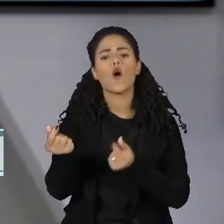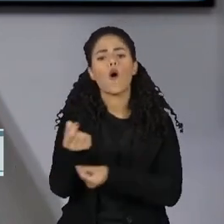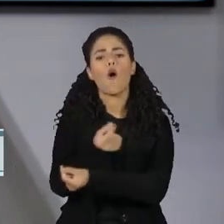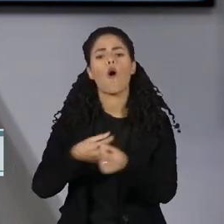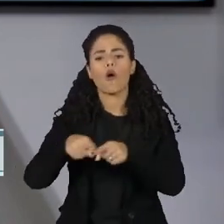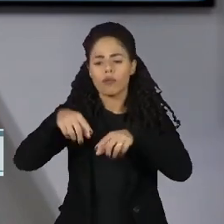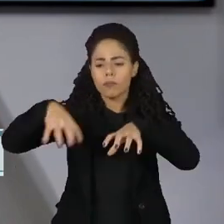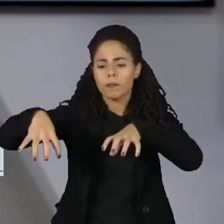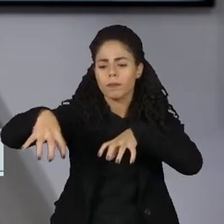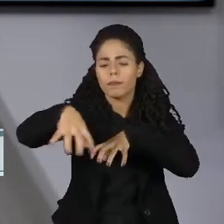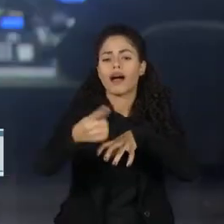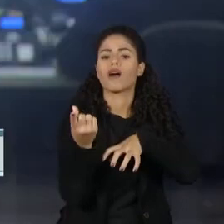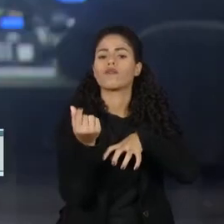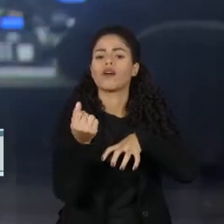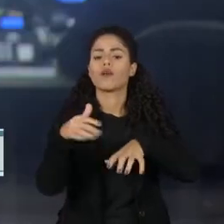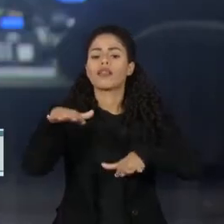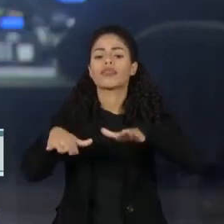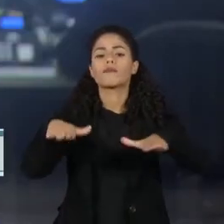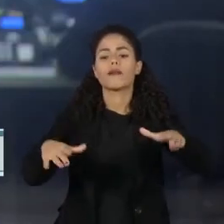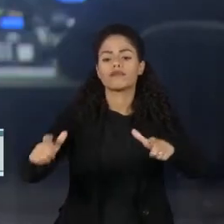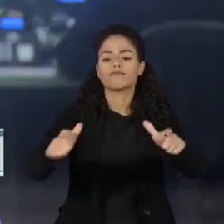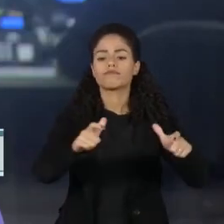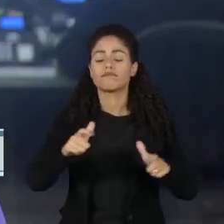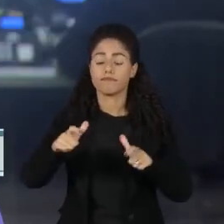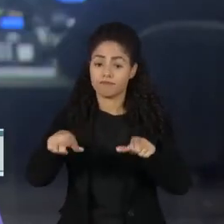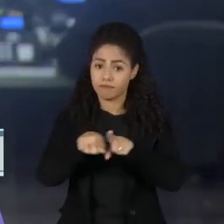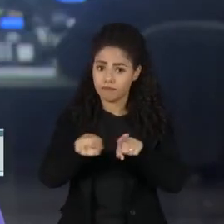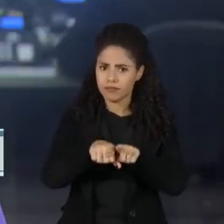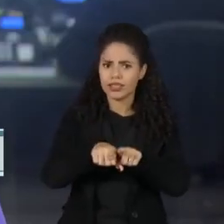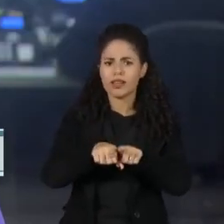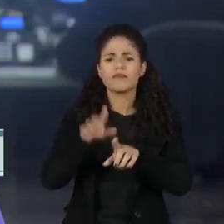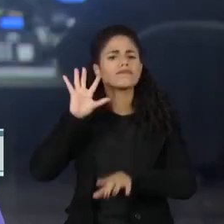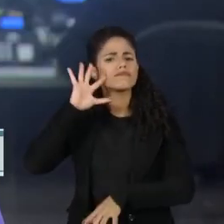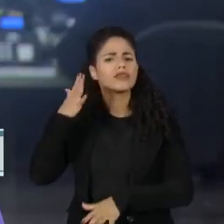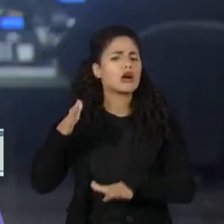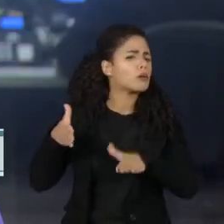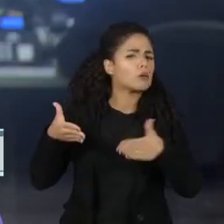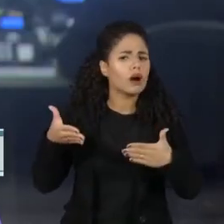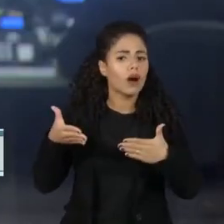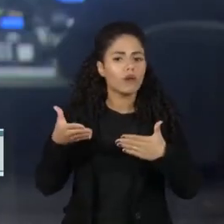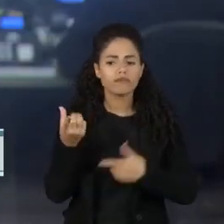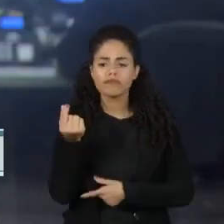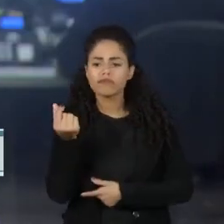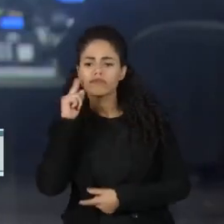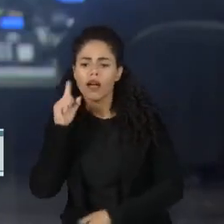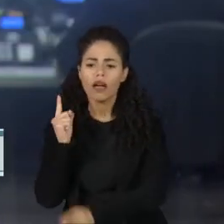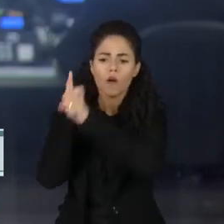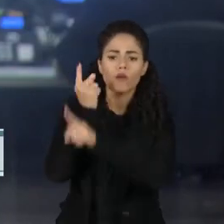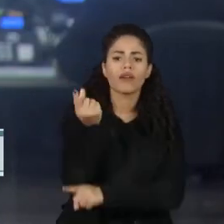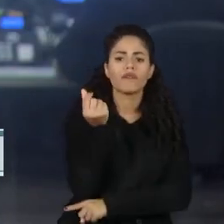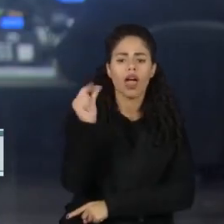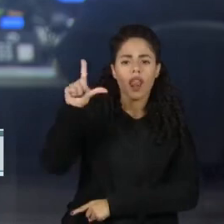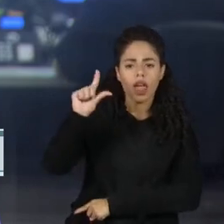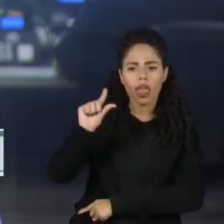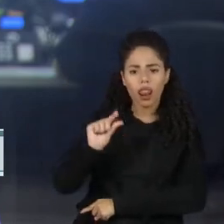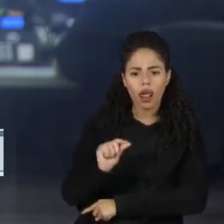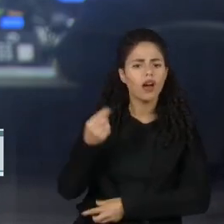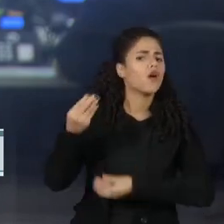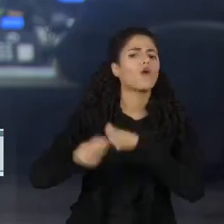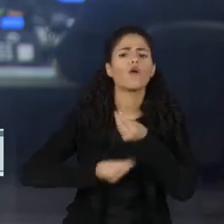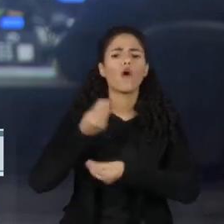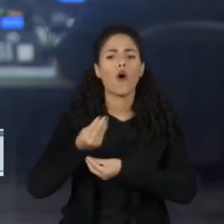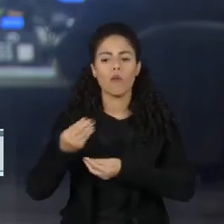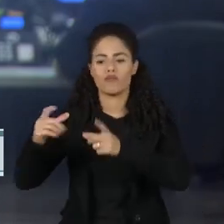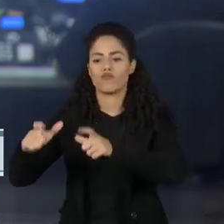nos postos de combustíveis. Para o consumidor, a solução para encontrar o menor valor pode estar na fidelidade ao local